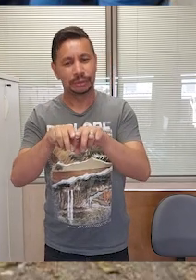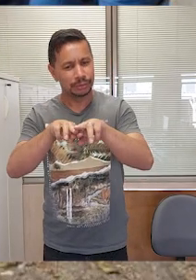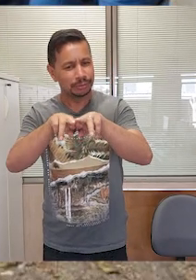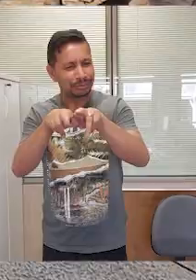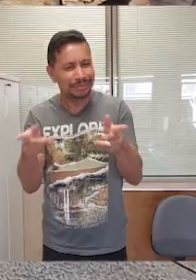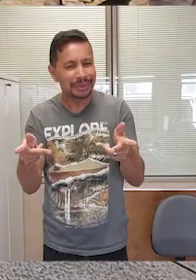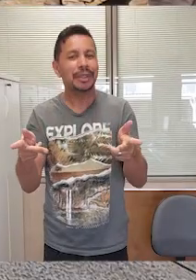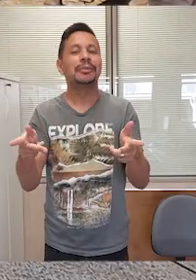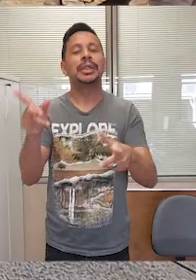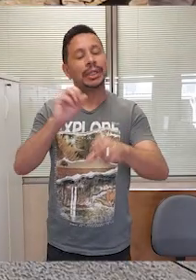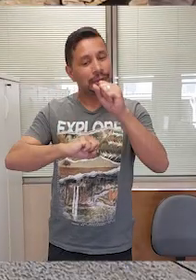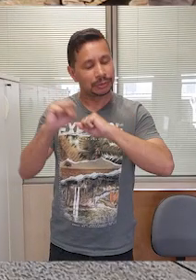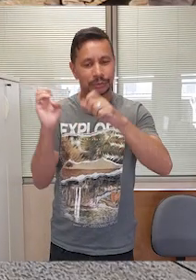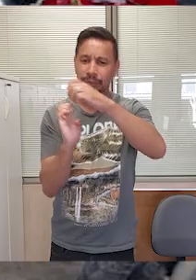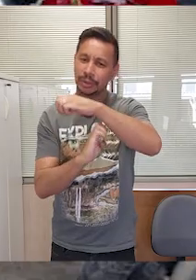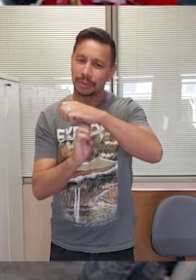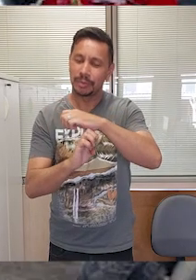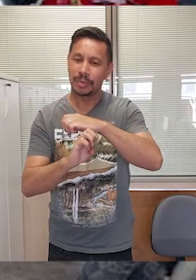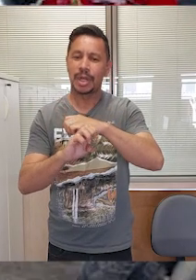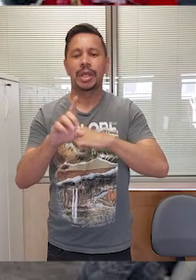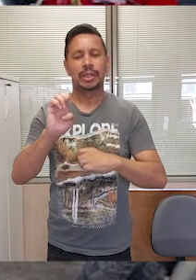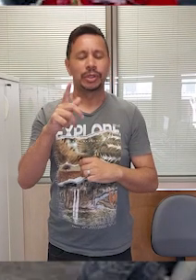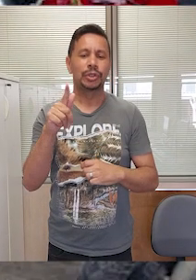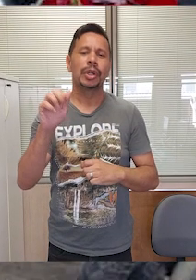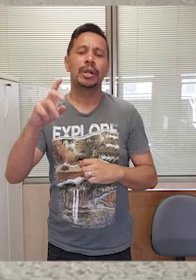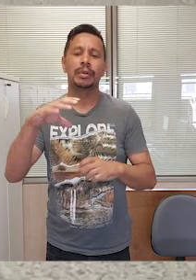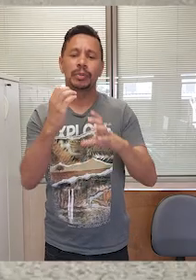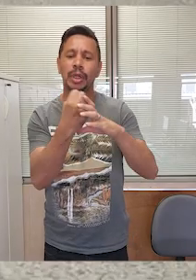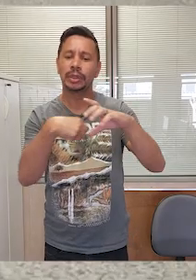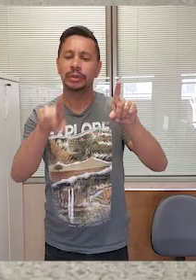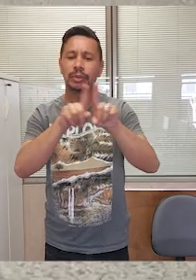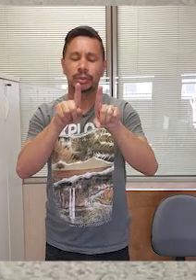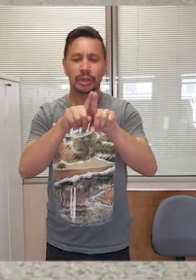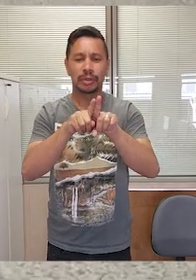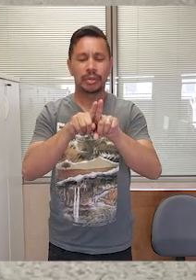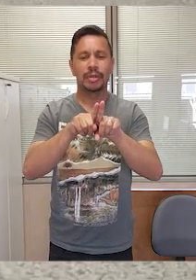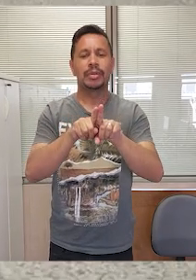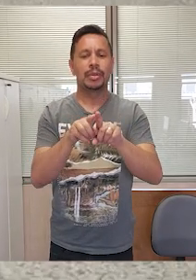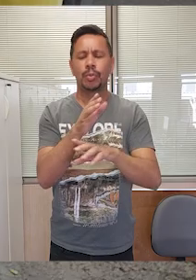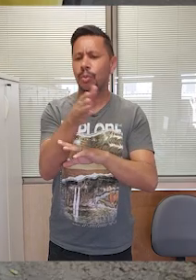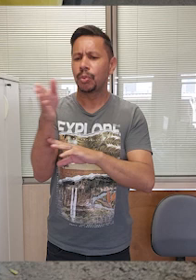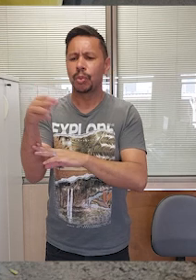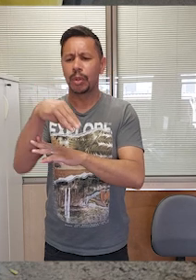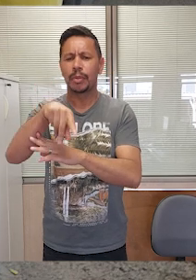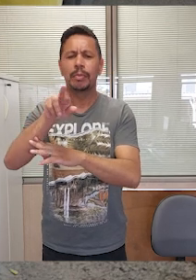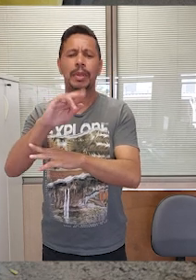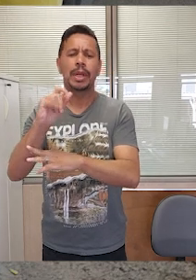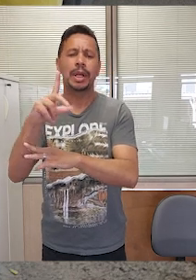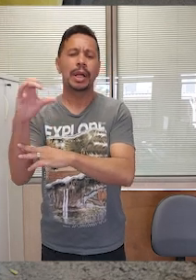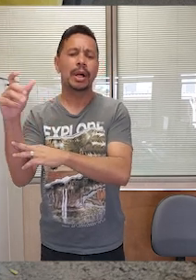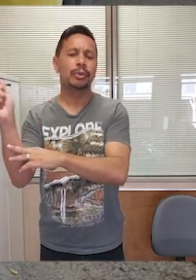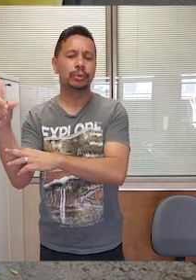Jomer, Kitframe, Engematex, Simpal Fábrica 2, Little House